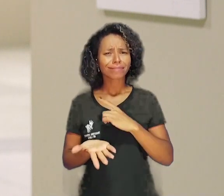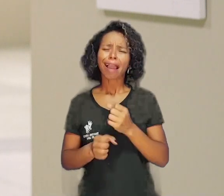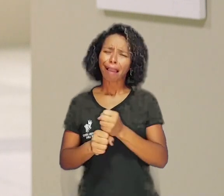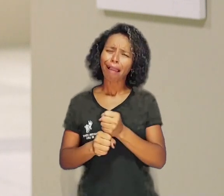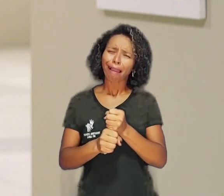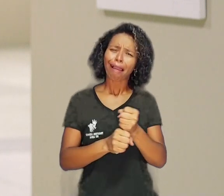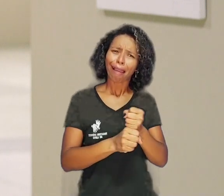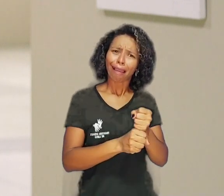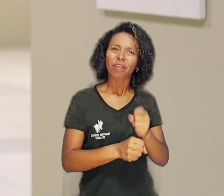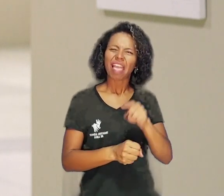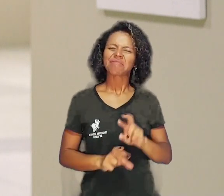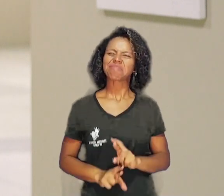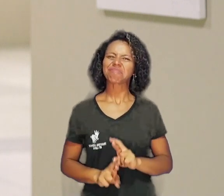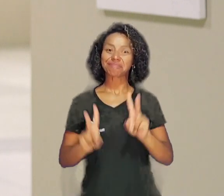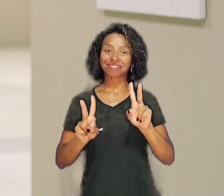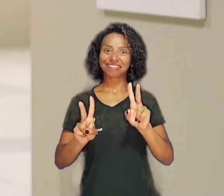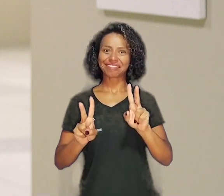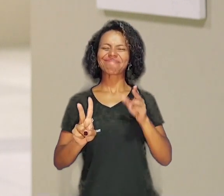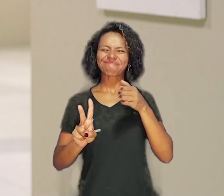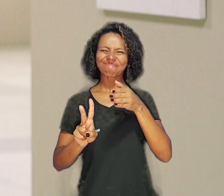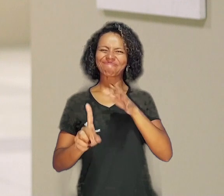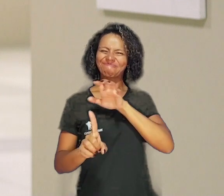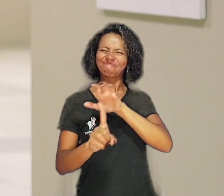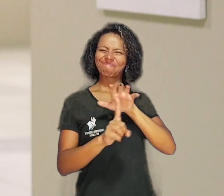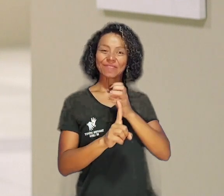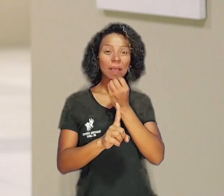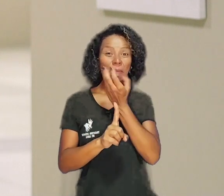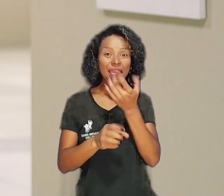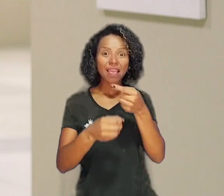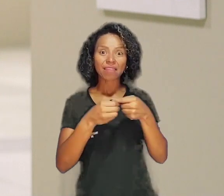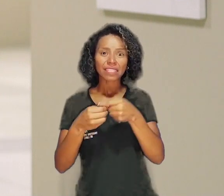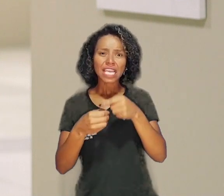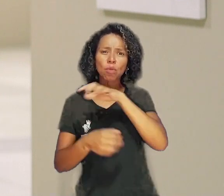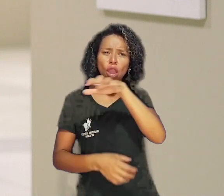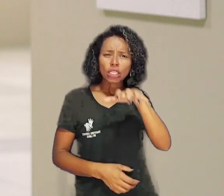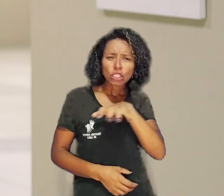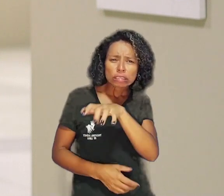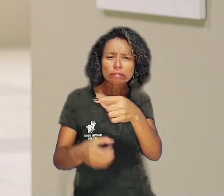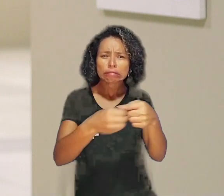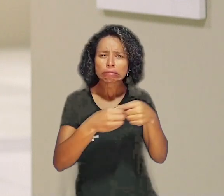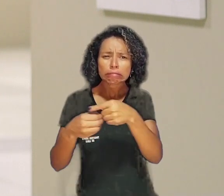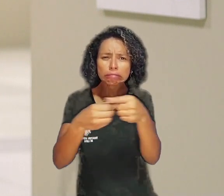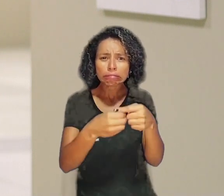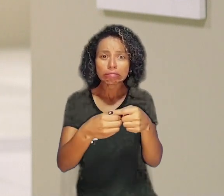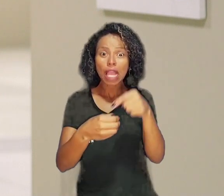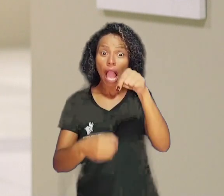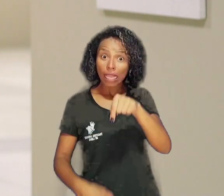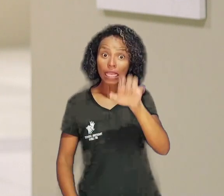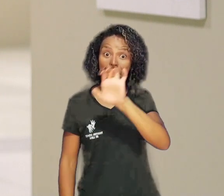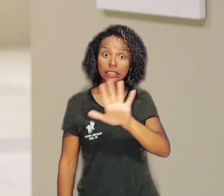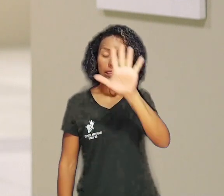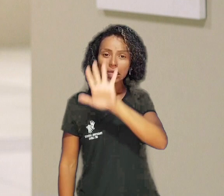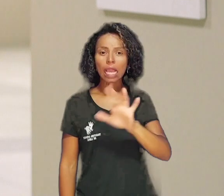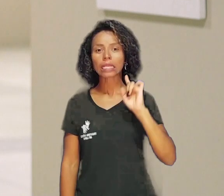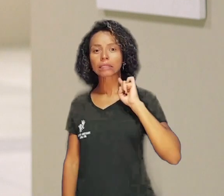vem fazendo a cada ano uma diferença. Ela faz diferença não só no município, na nossa região, no nosso estado, no nosso